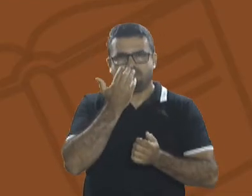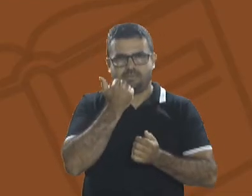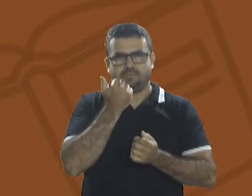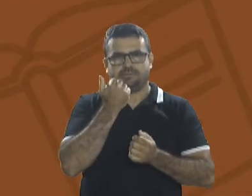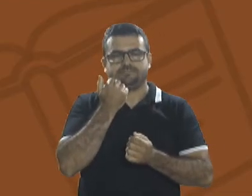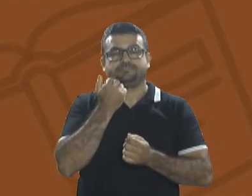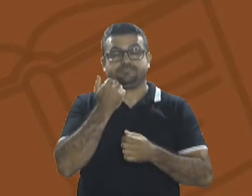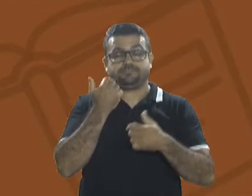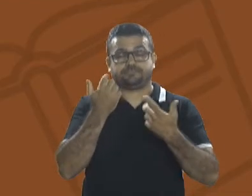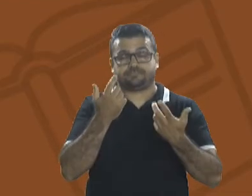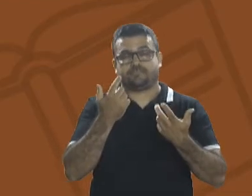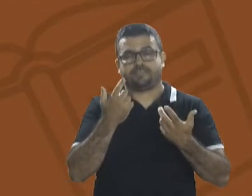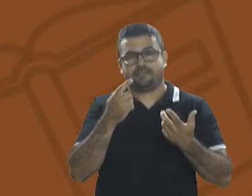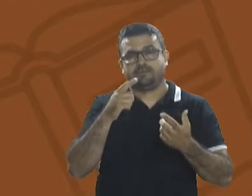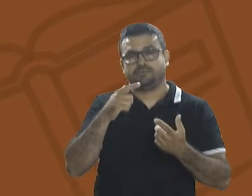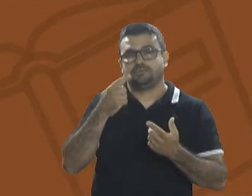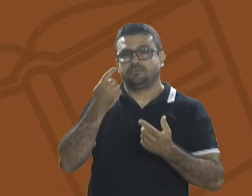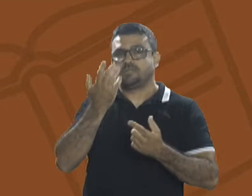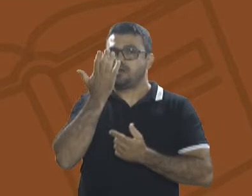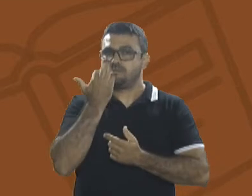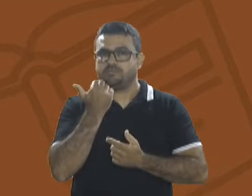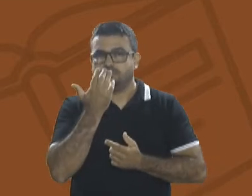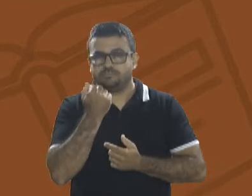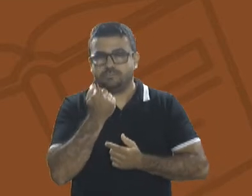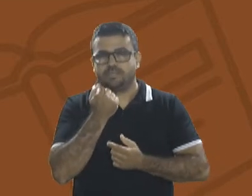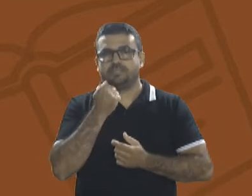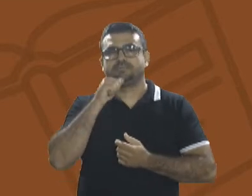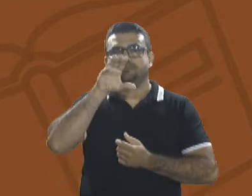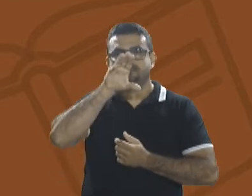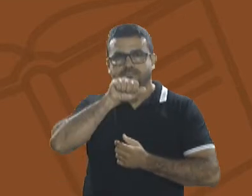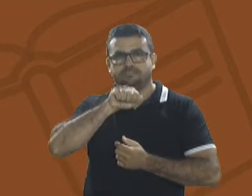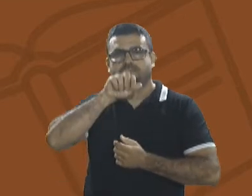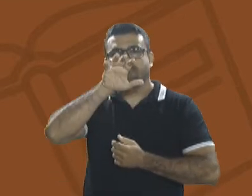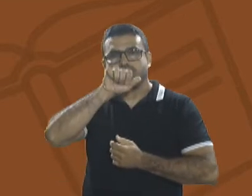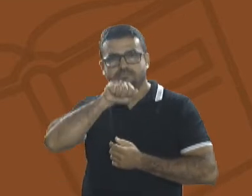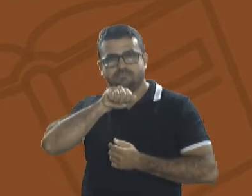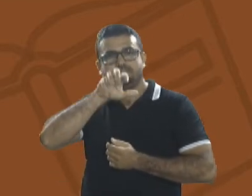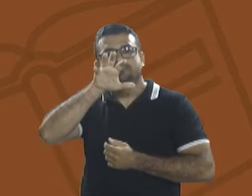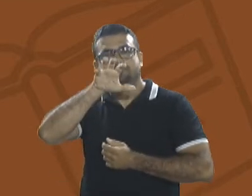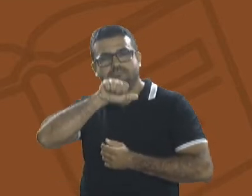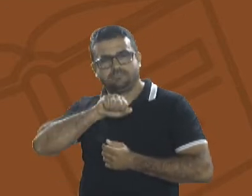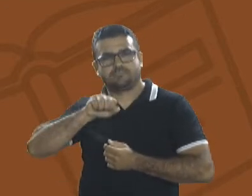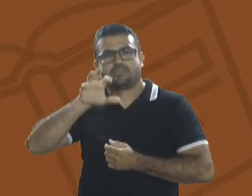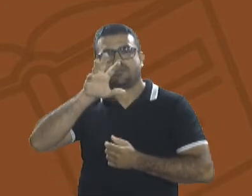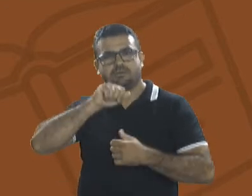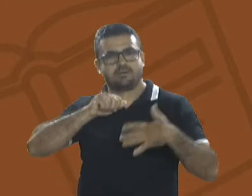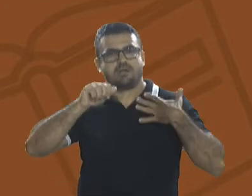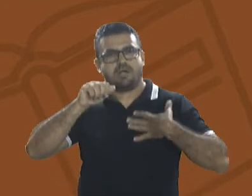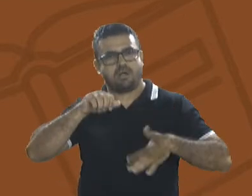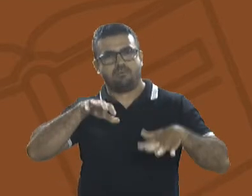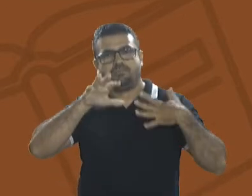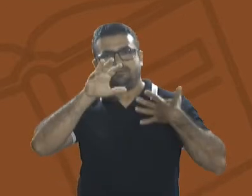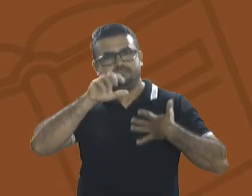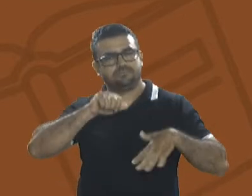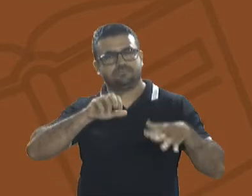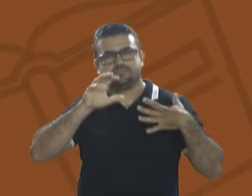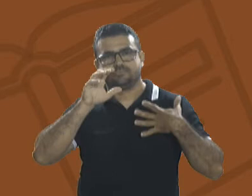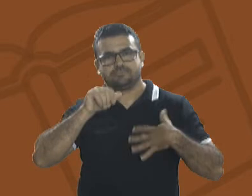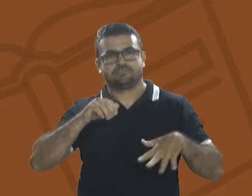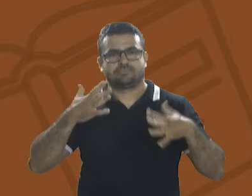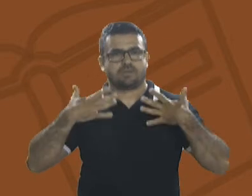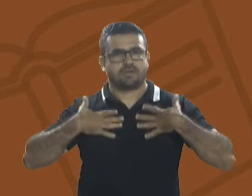esse alimento, quando a gente está lá mastigando, por isso que a gente precisa mastigar tranquilamente, mastigar com calma, não pode comer muito apressado, porque